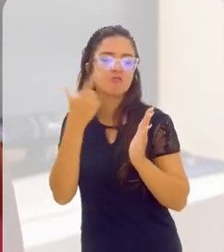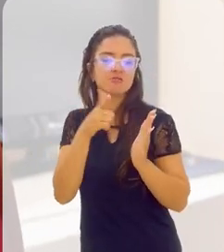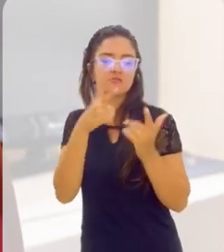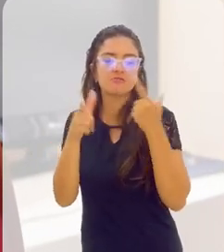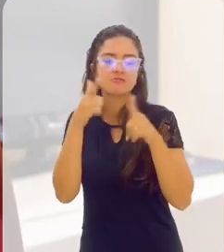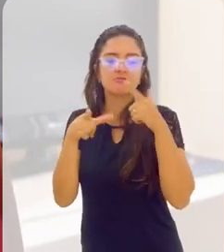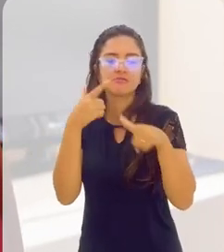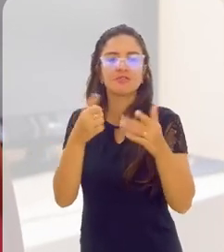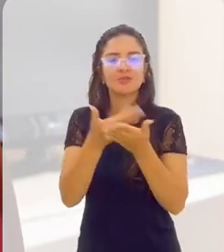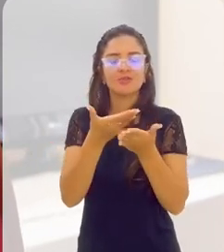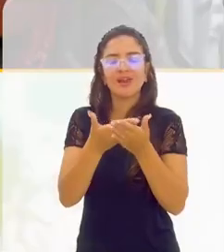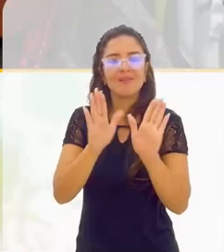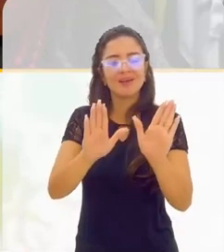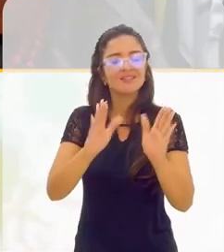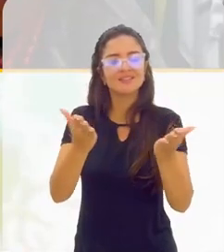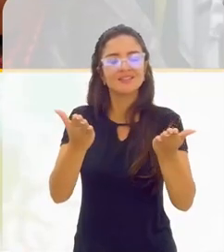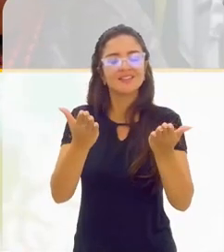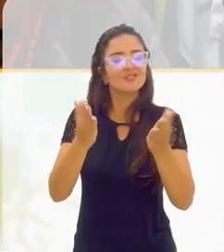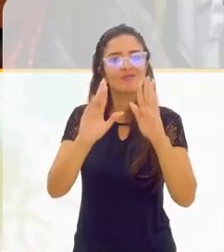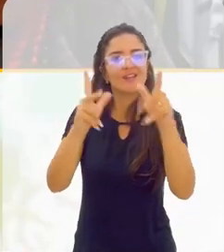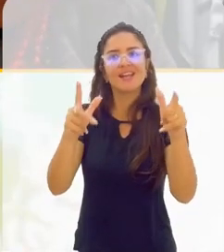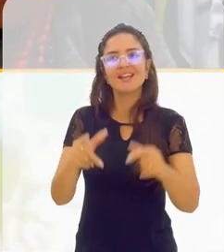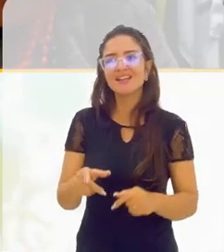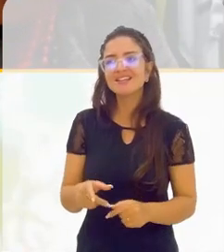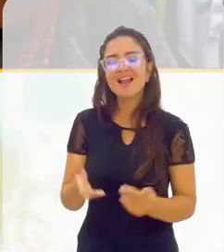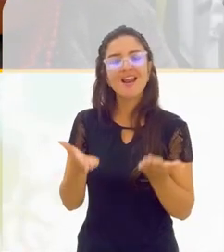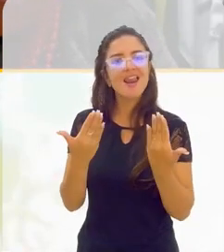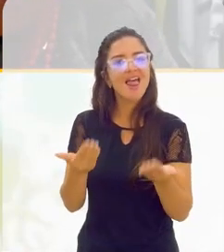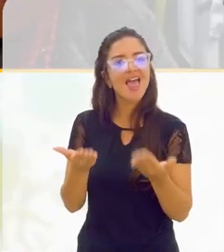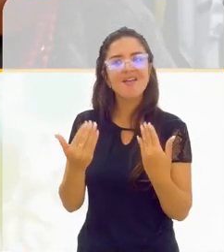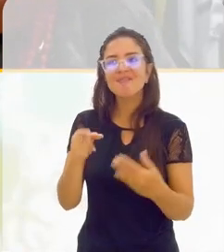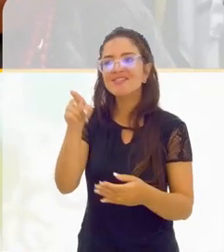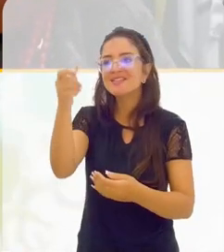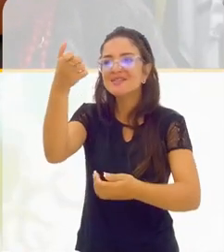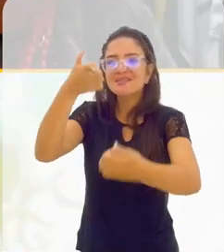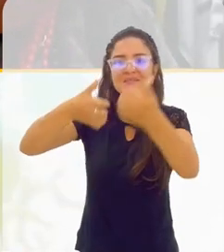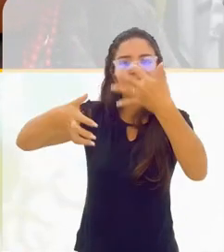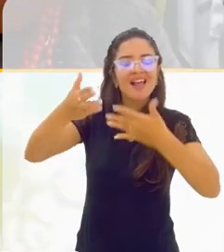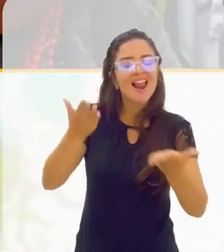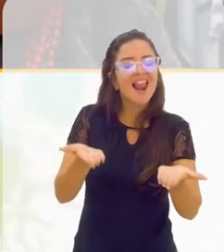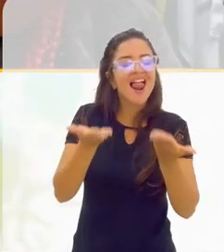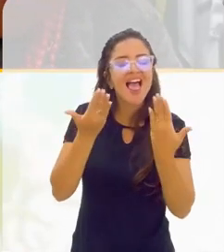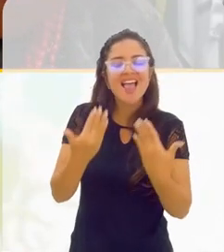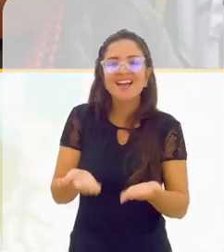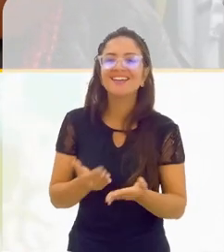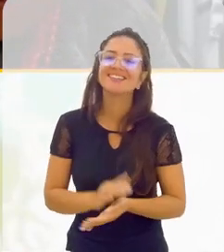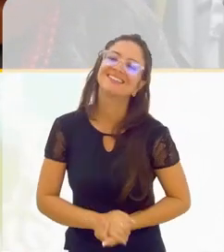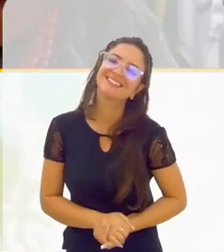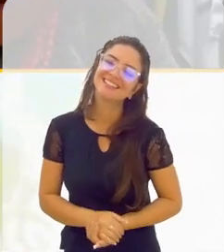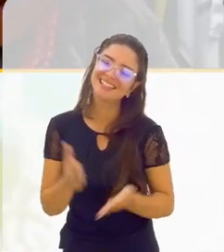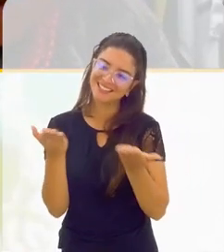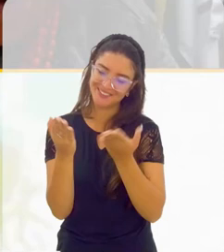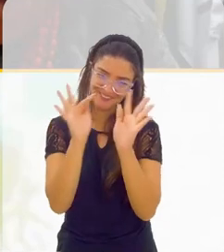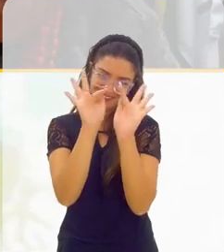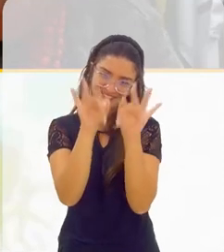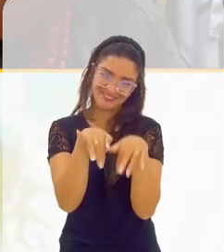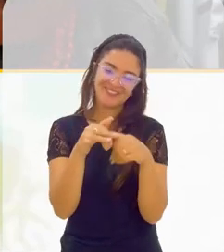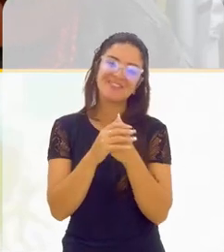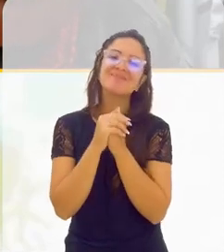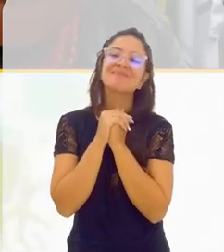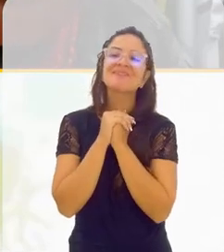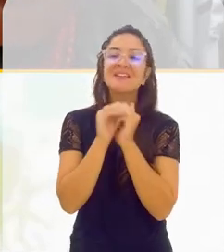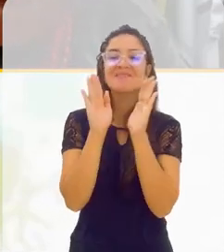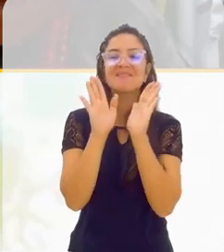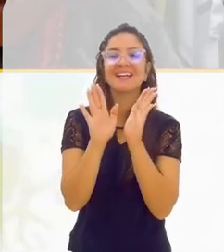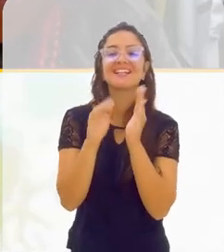e foi tão assim uma delícia e eu vou te pedir agora no finalzinho do programa